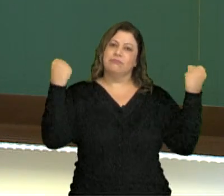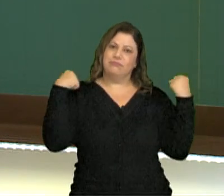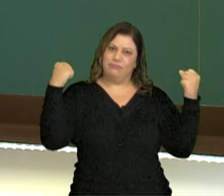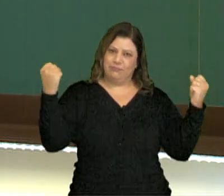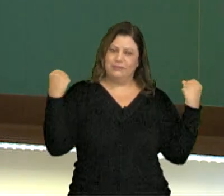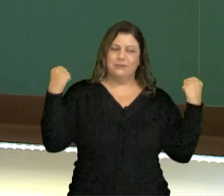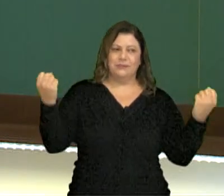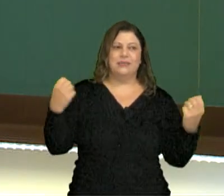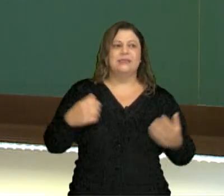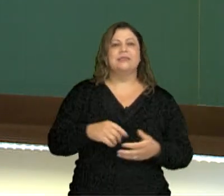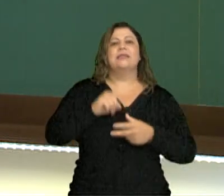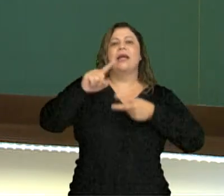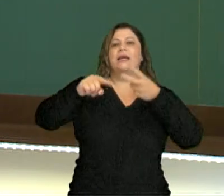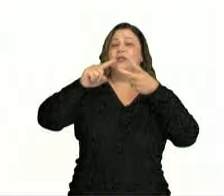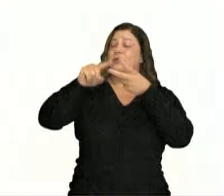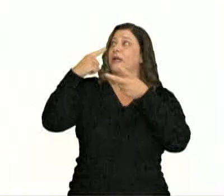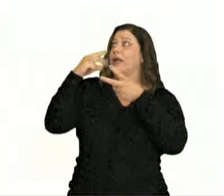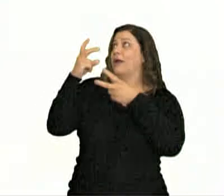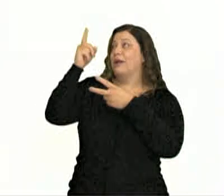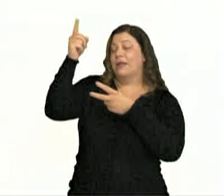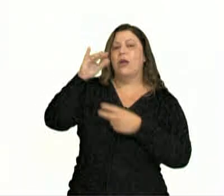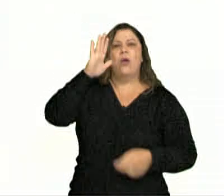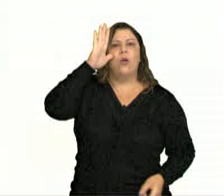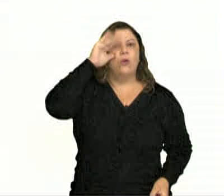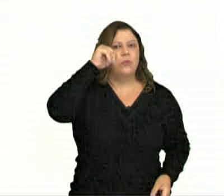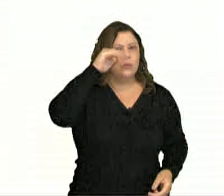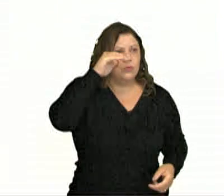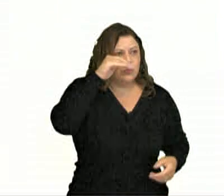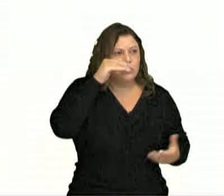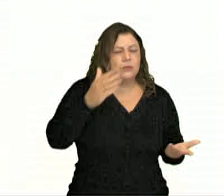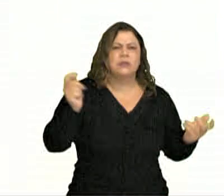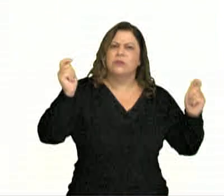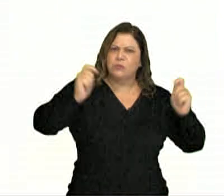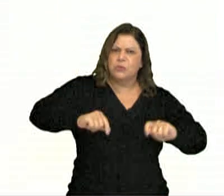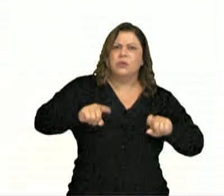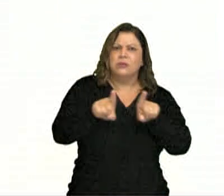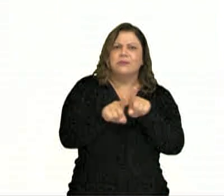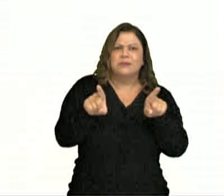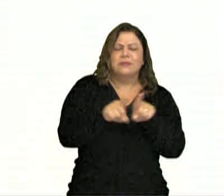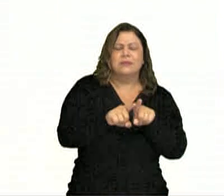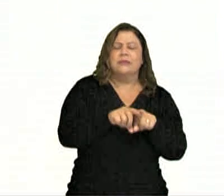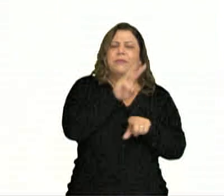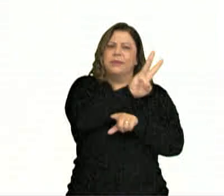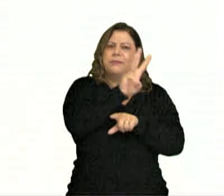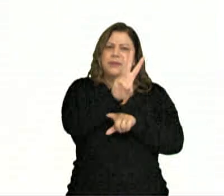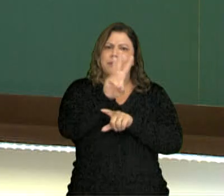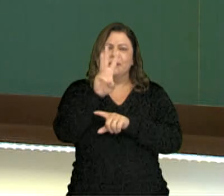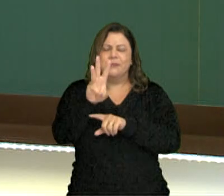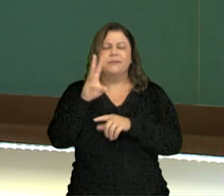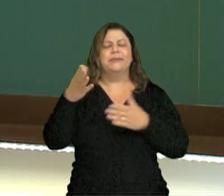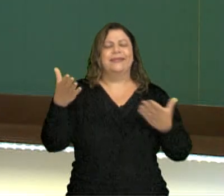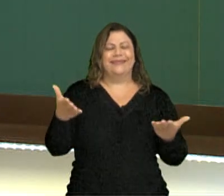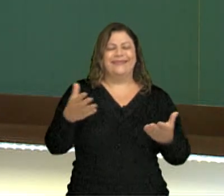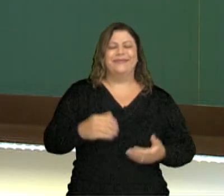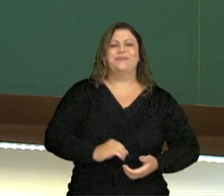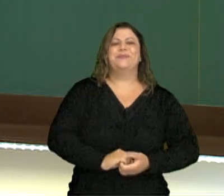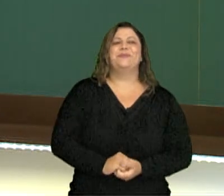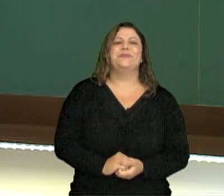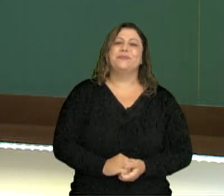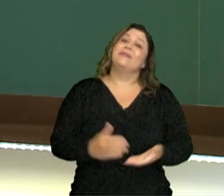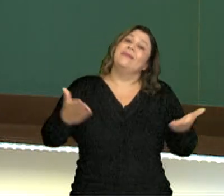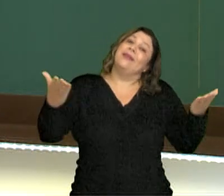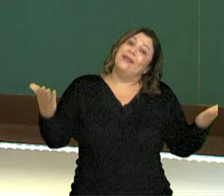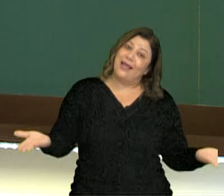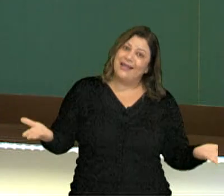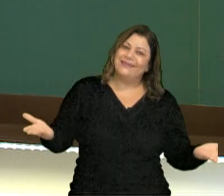né? Quem tiver curiosidade também pode buscar na bibliografia que nós trabalhamos. E é